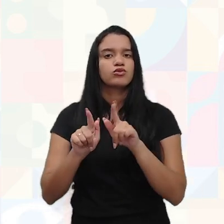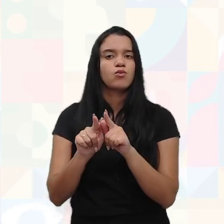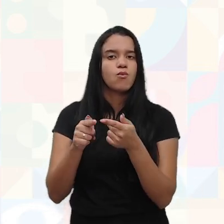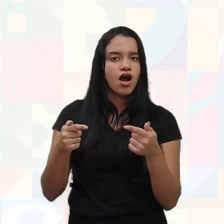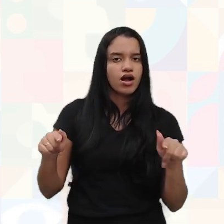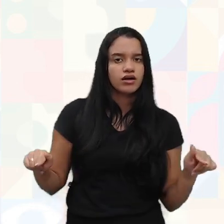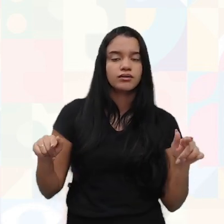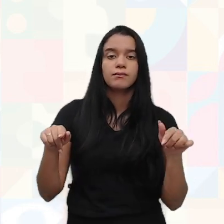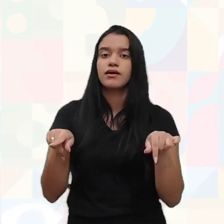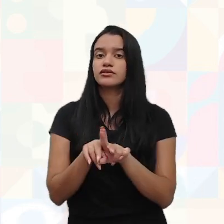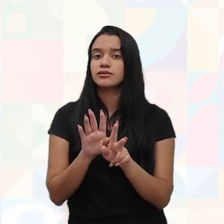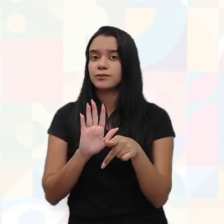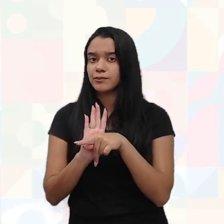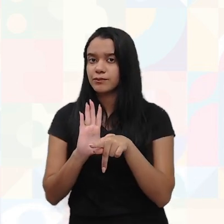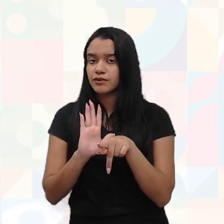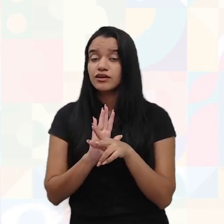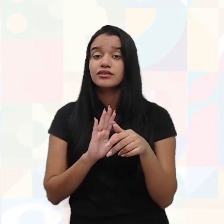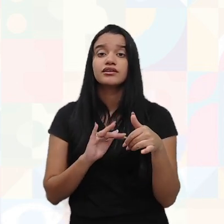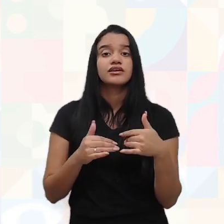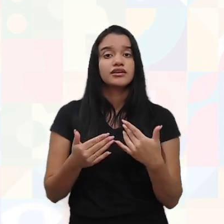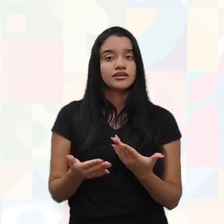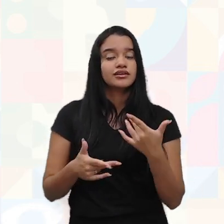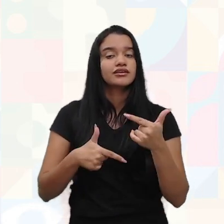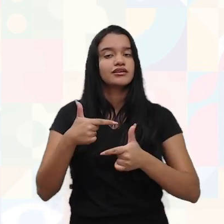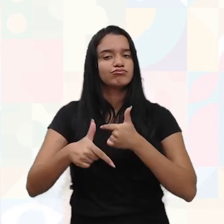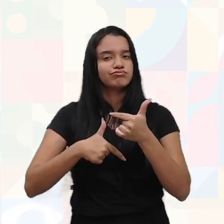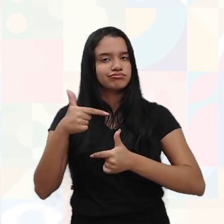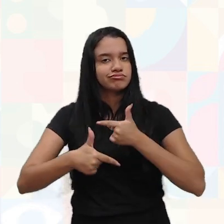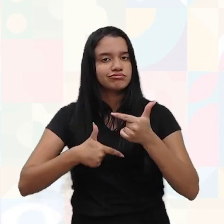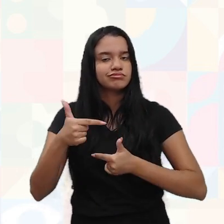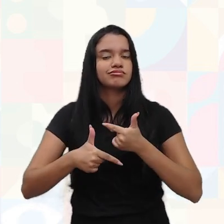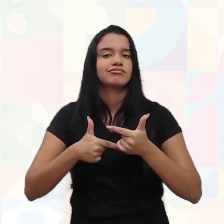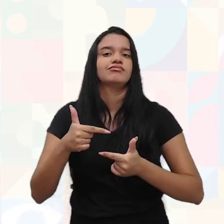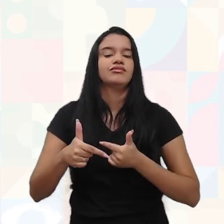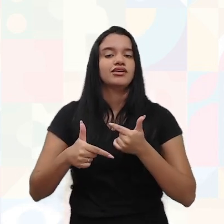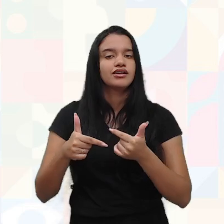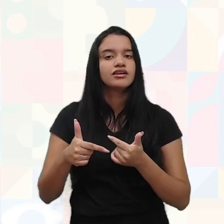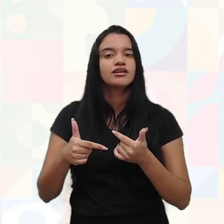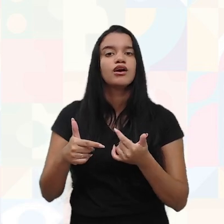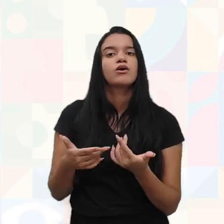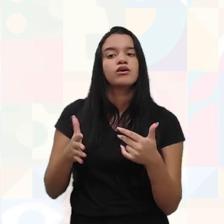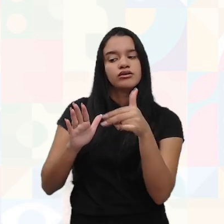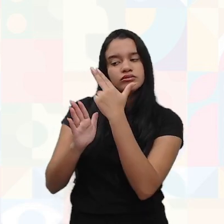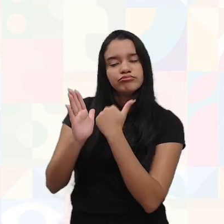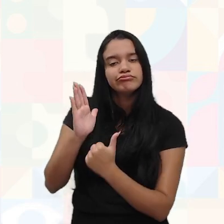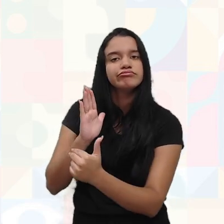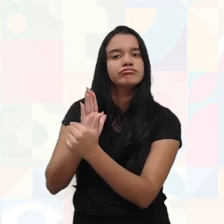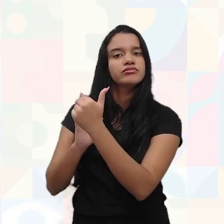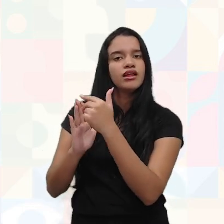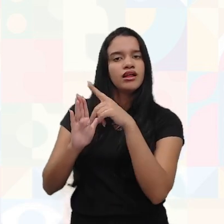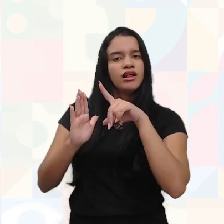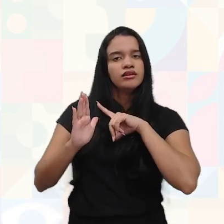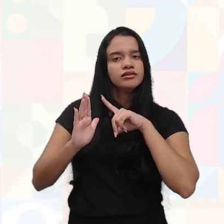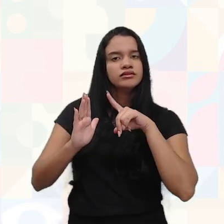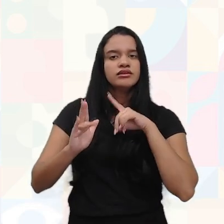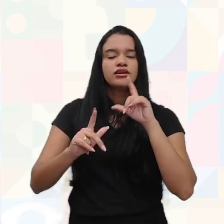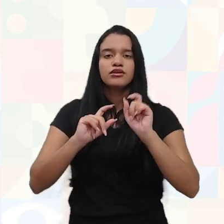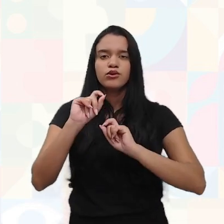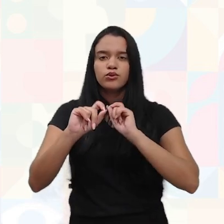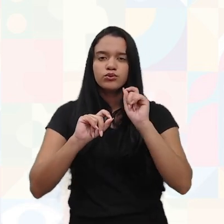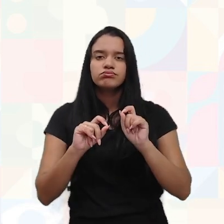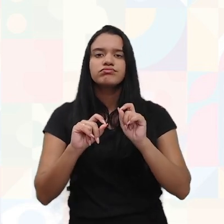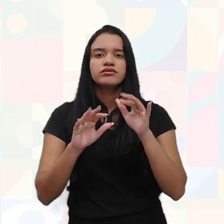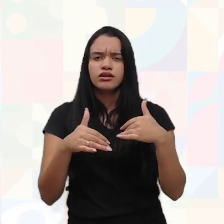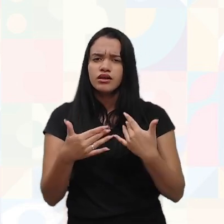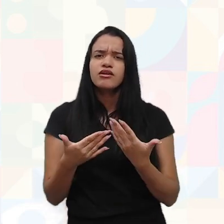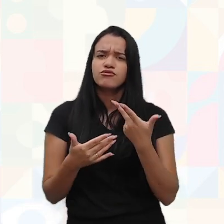gramática, né? Para quem trabalha com plantas baixas, com cortes, etc., né? Para que haja uma uniformidade. Como a gente